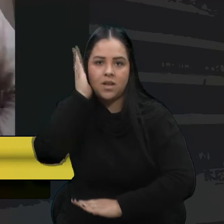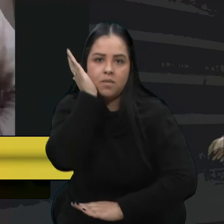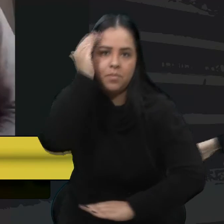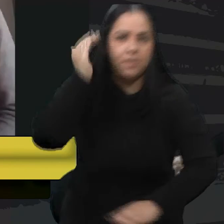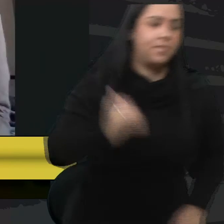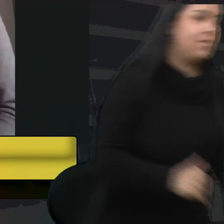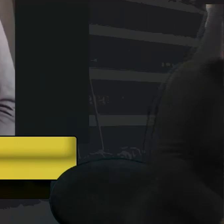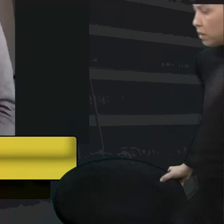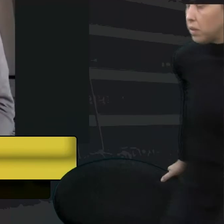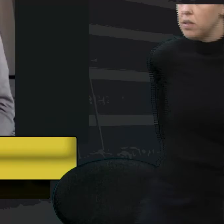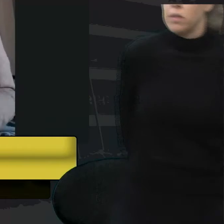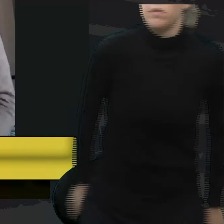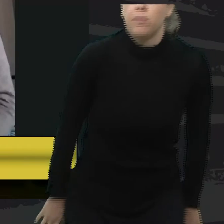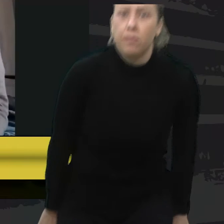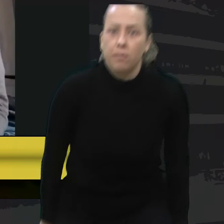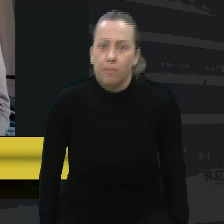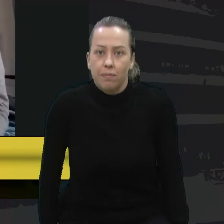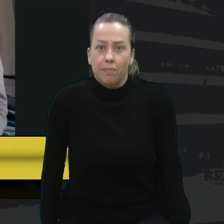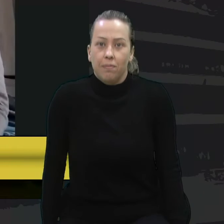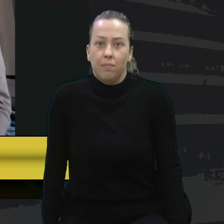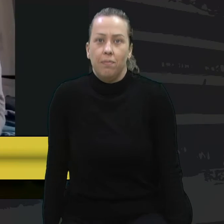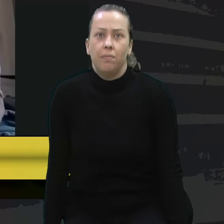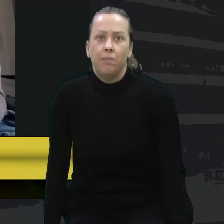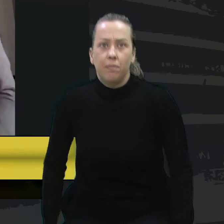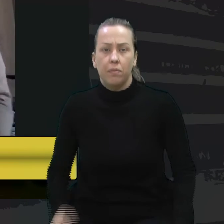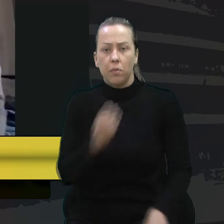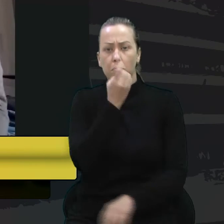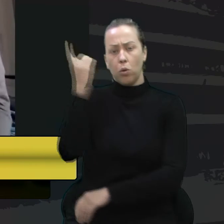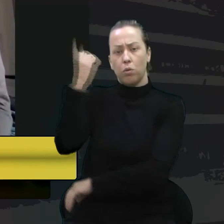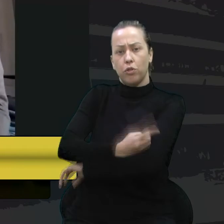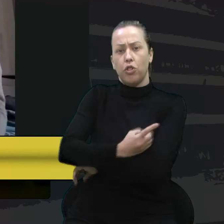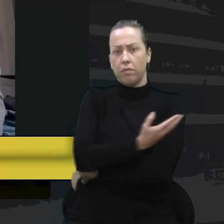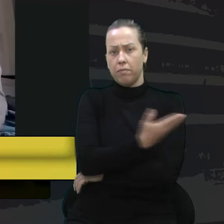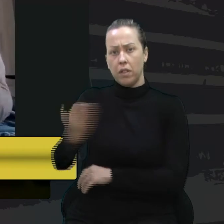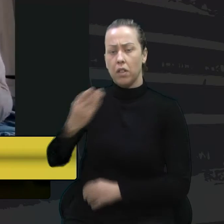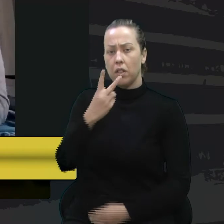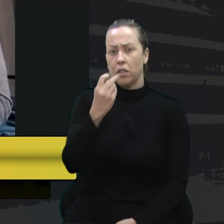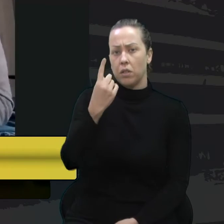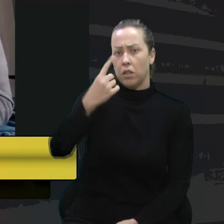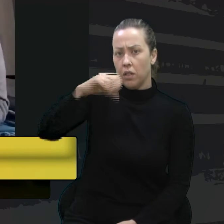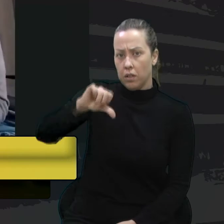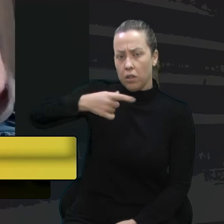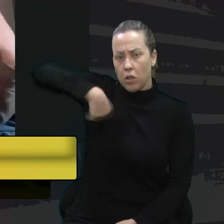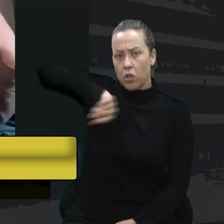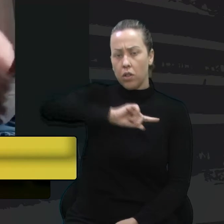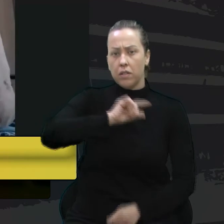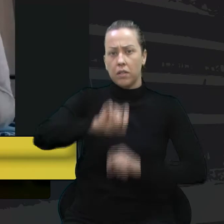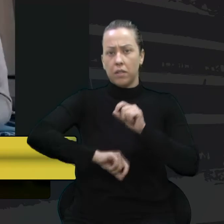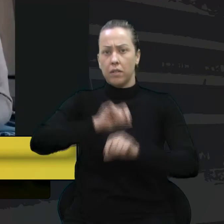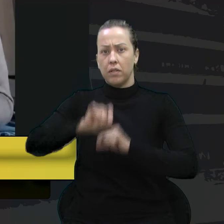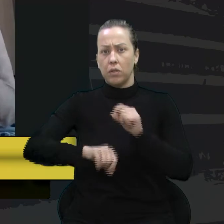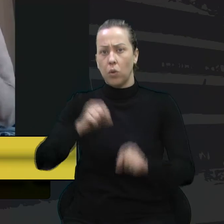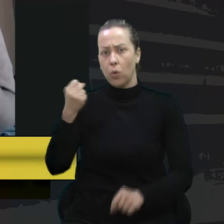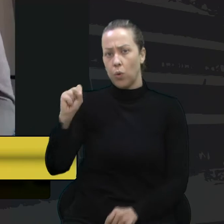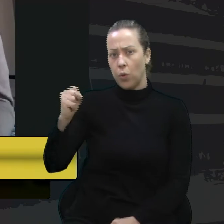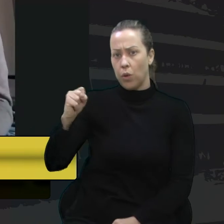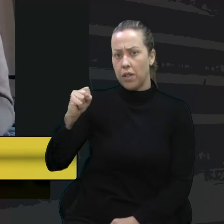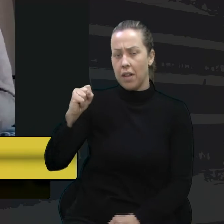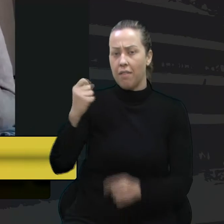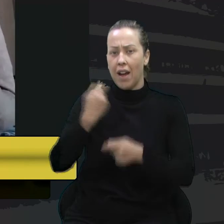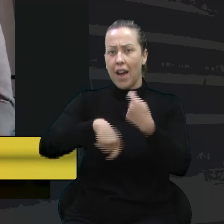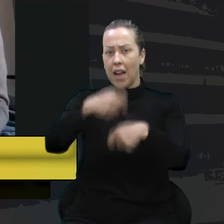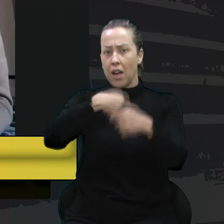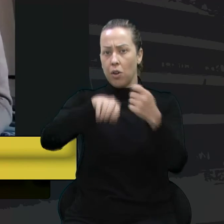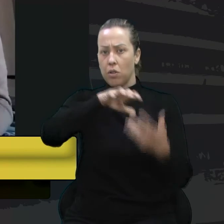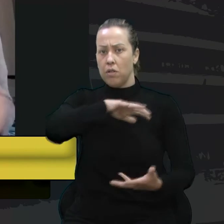Bom dia a todos e todas. É importante dizer que em 2019 nós éramos a 8ª economia